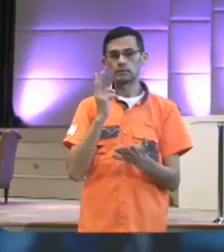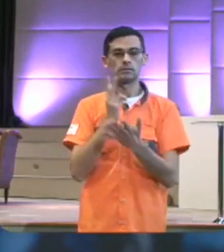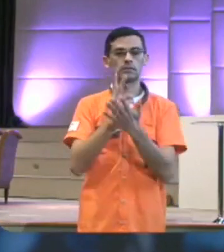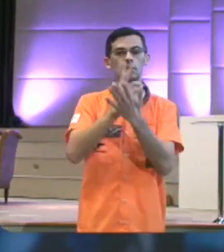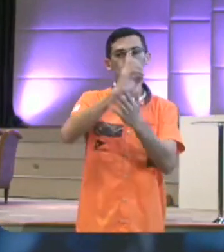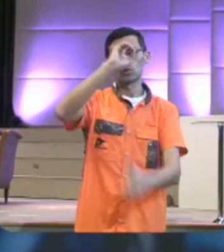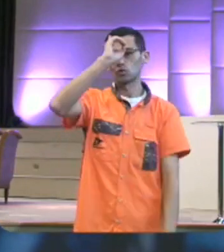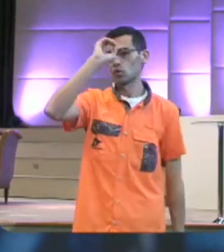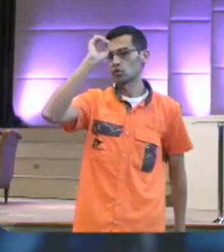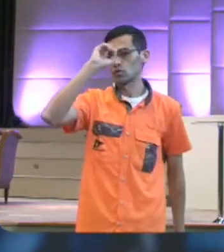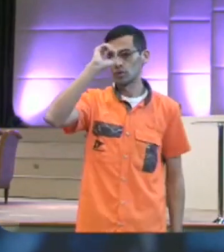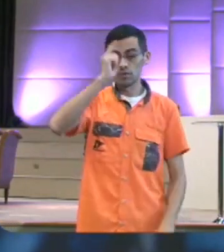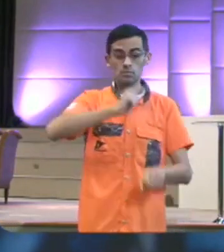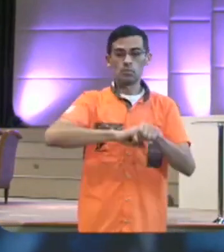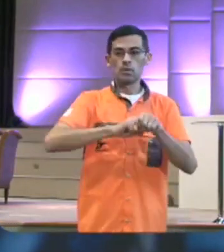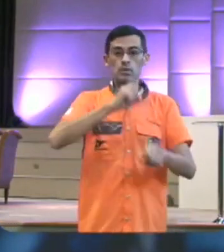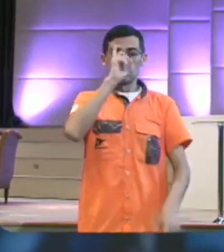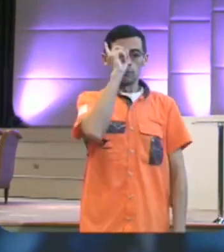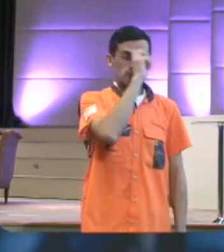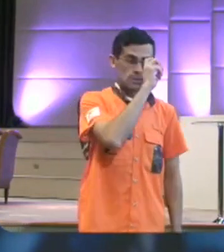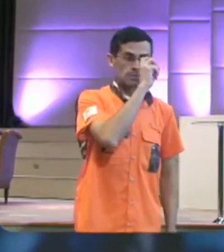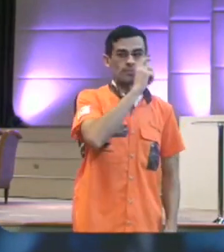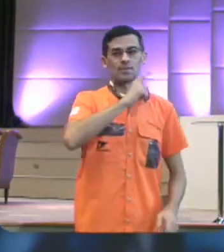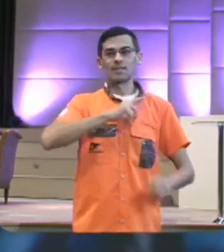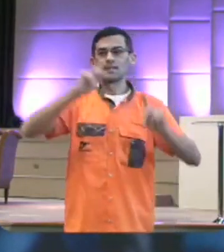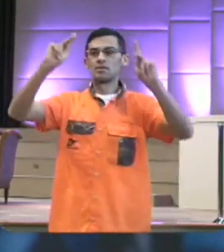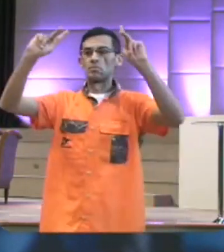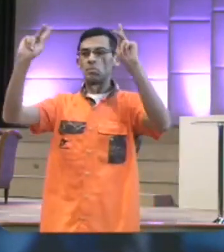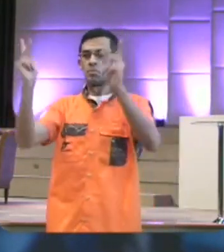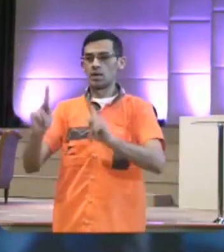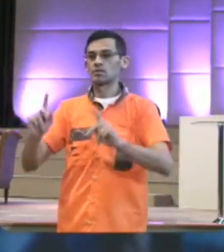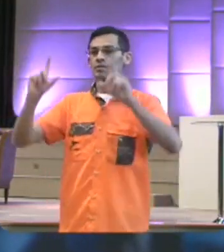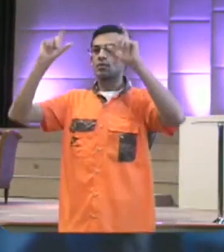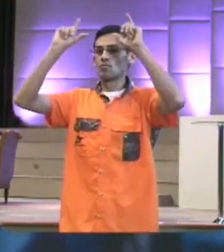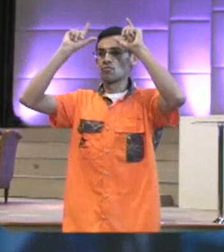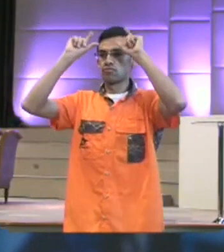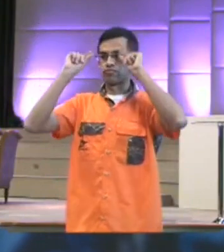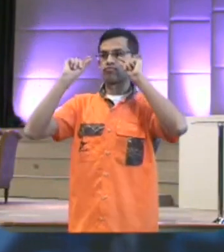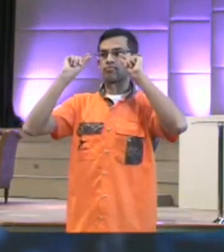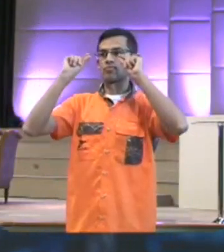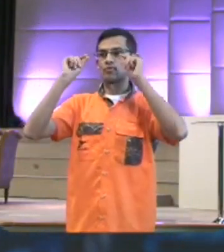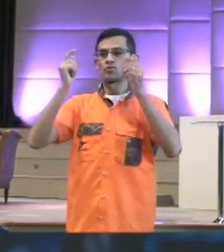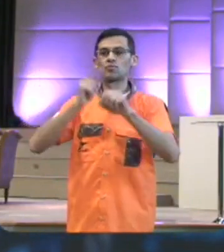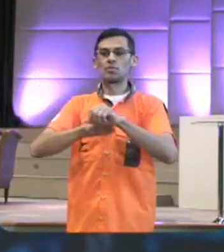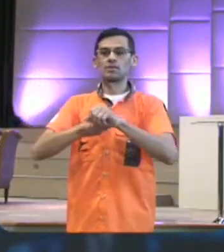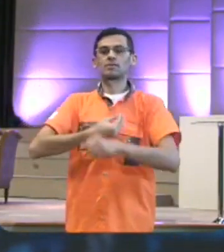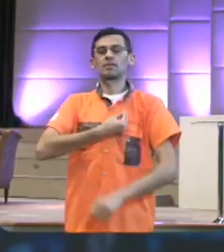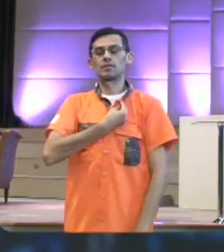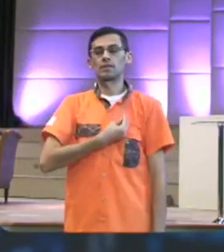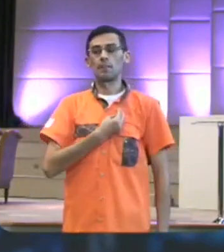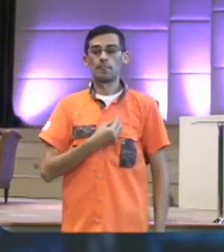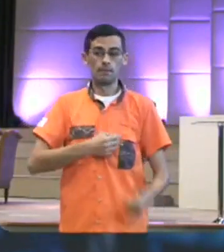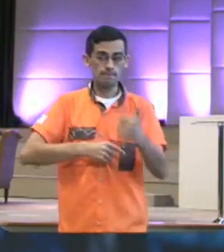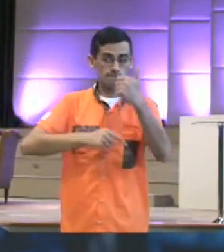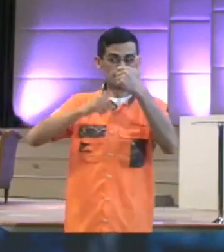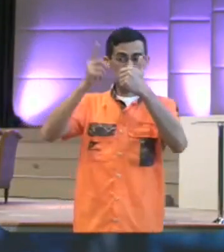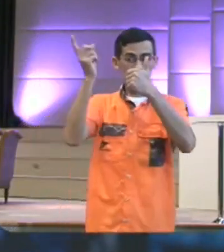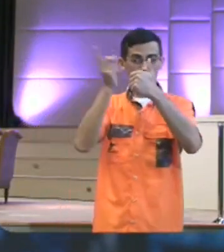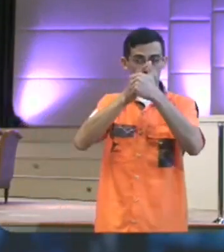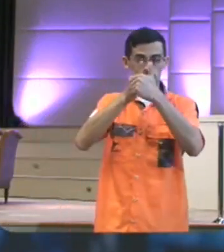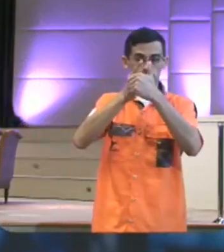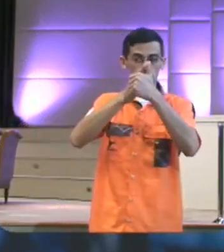paz no meio dessas angústias que cercam a nossa vida. A primeira